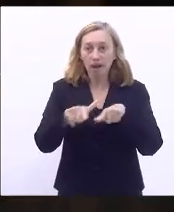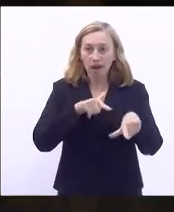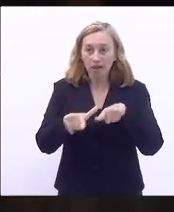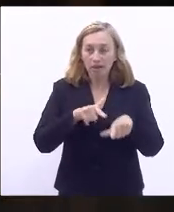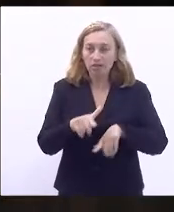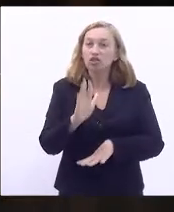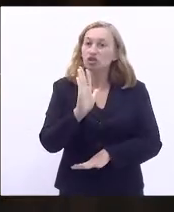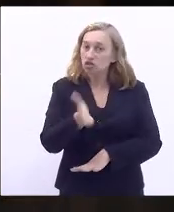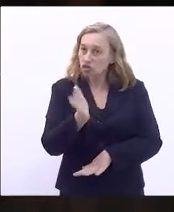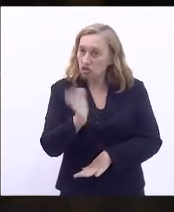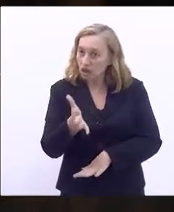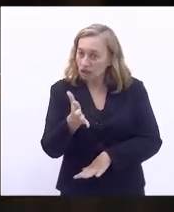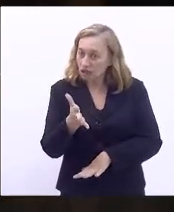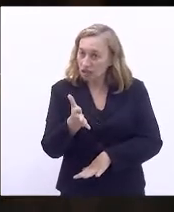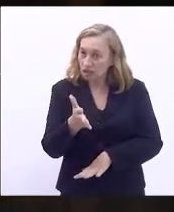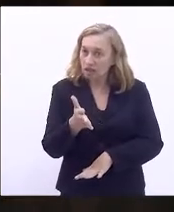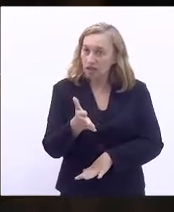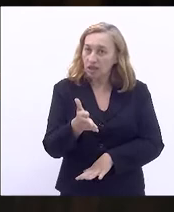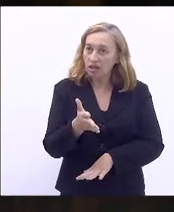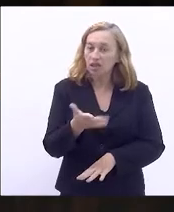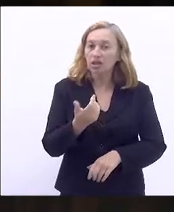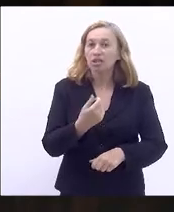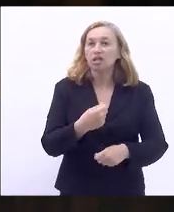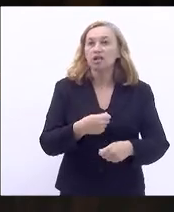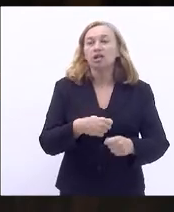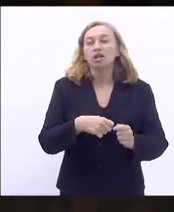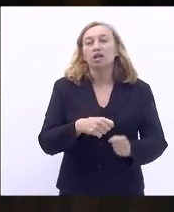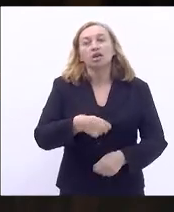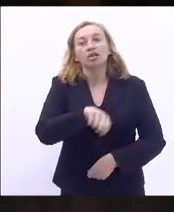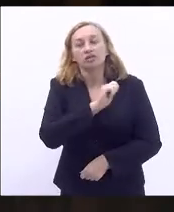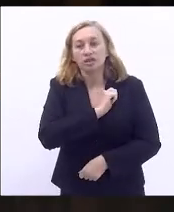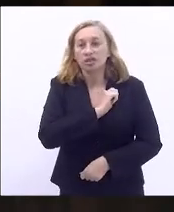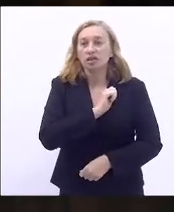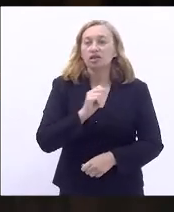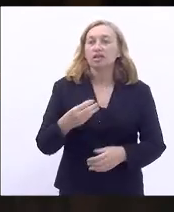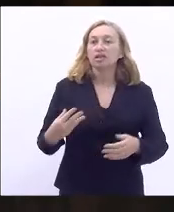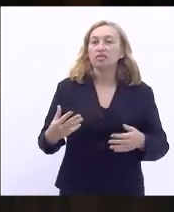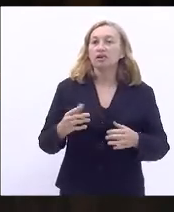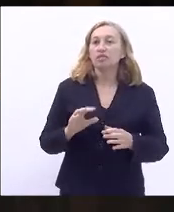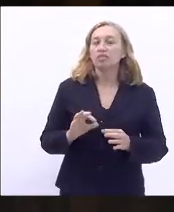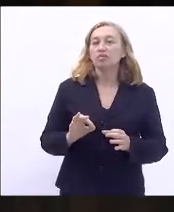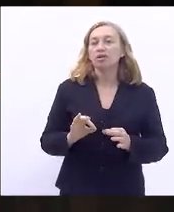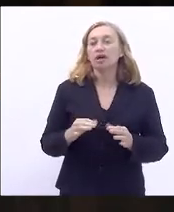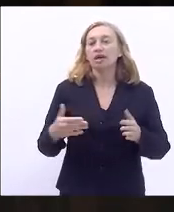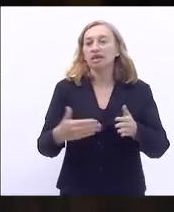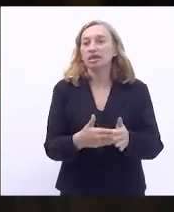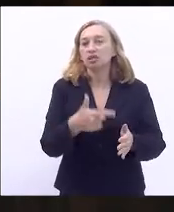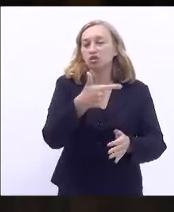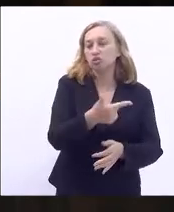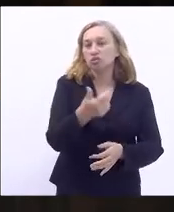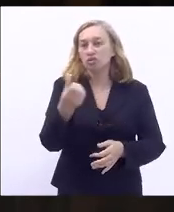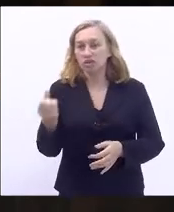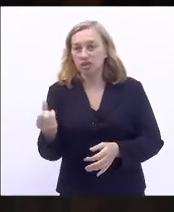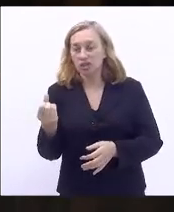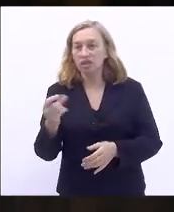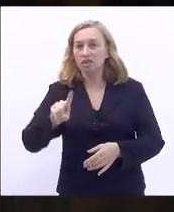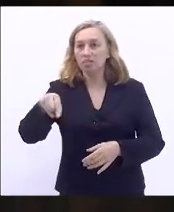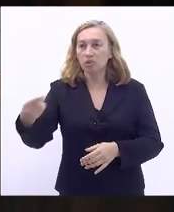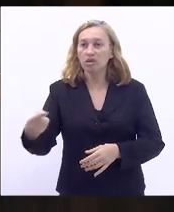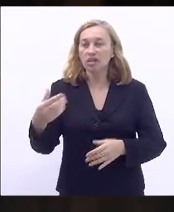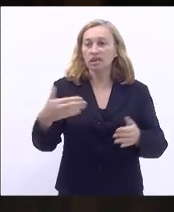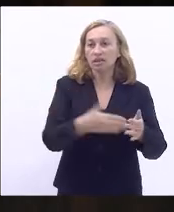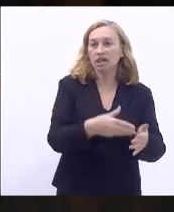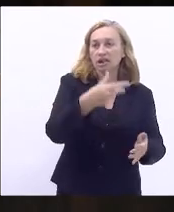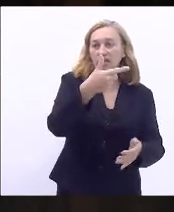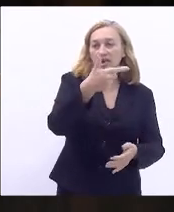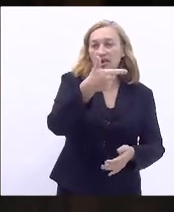já têm o benefício fiscal até 2026 e a gente vai estender até 32. Então, qualquer que seja o resultado da votação, a